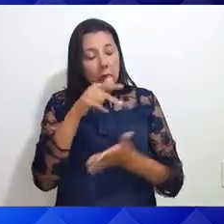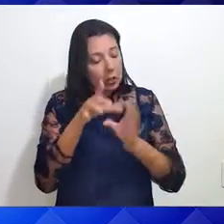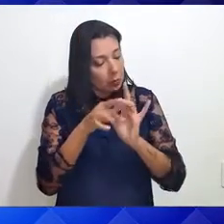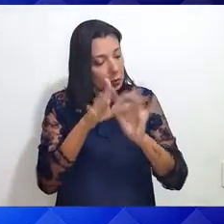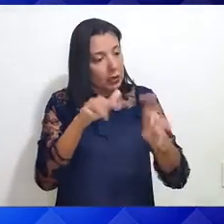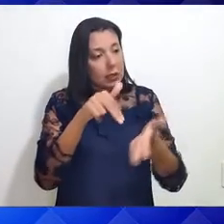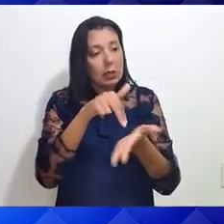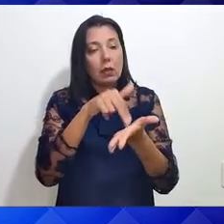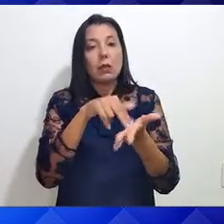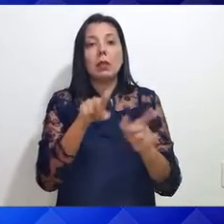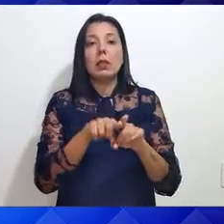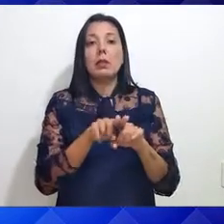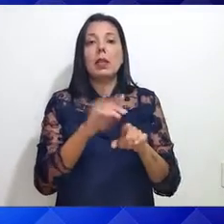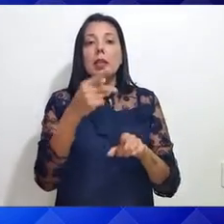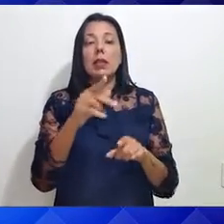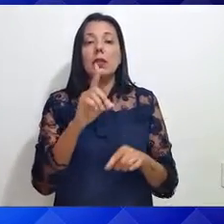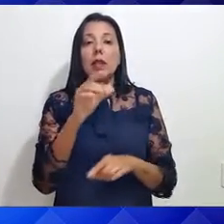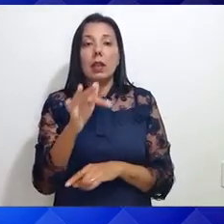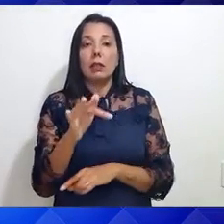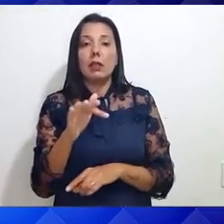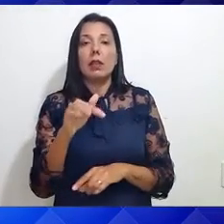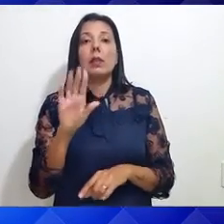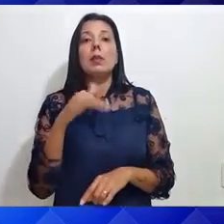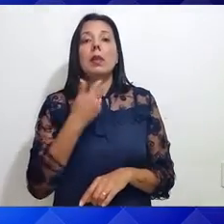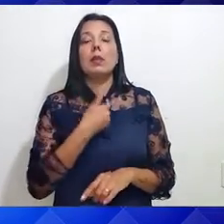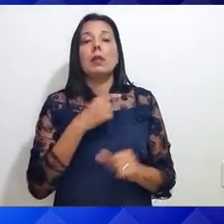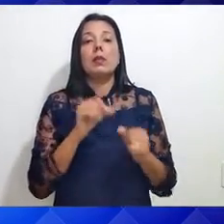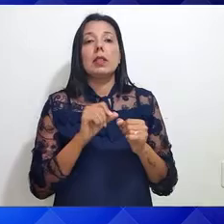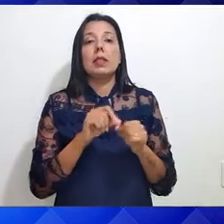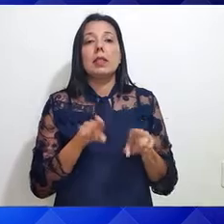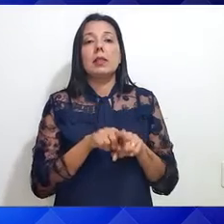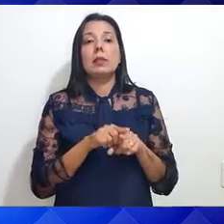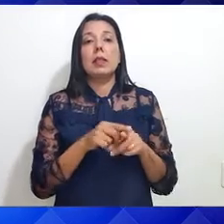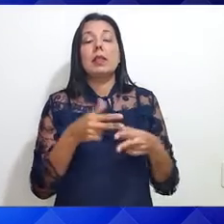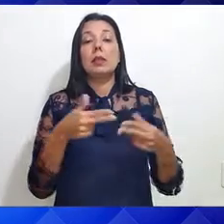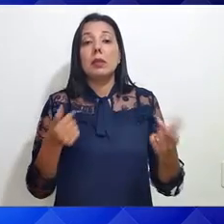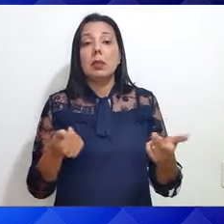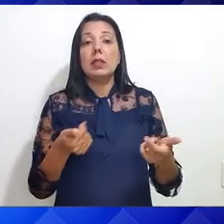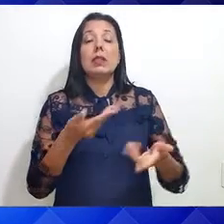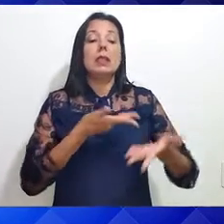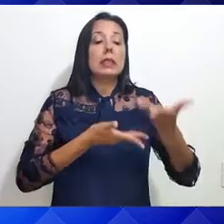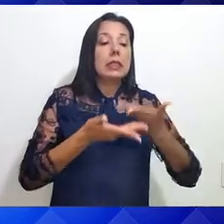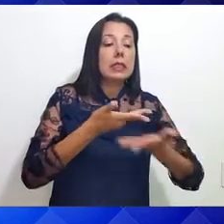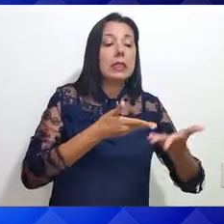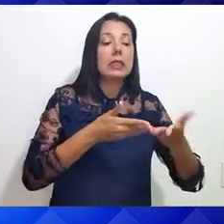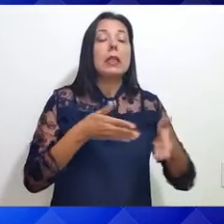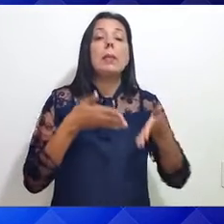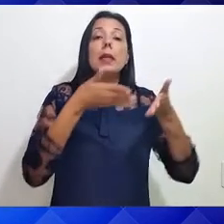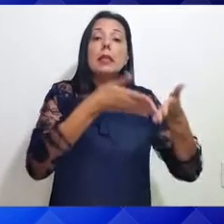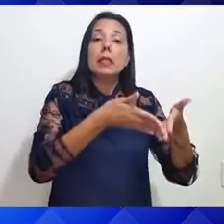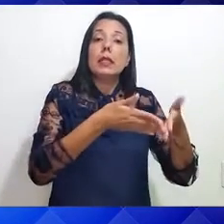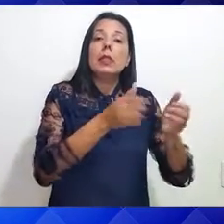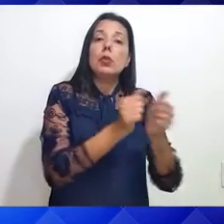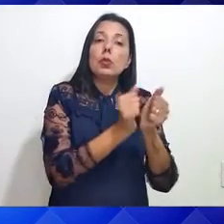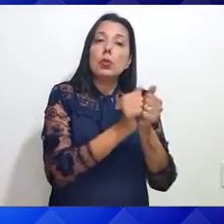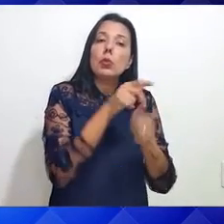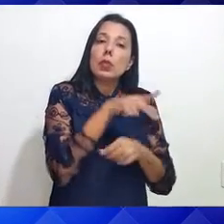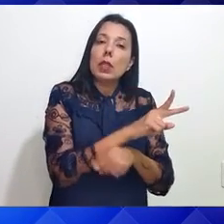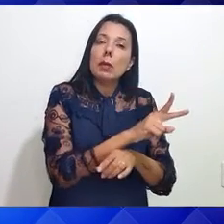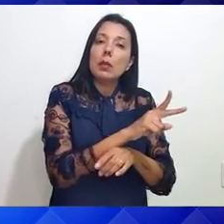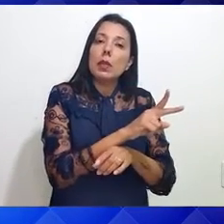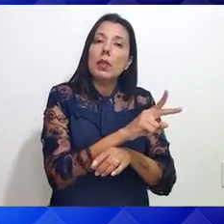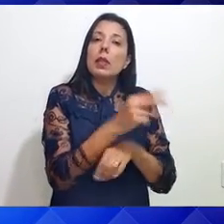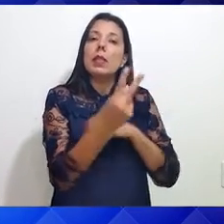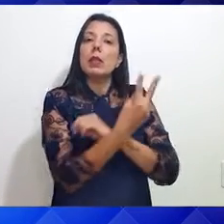certeza, 12 a 0, 13 a 0, 14 a 0. E derrubou uma lei de ideologia de gênero, aprovado no Novo Gama. Olha que